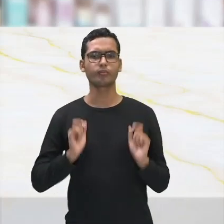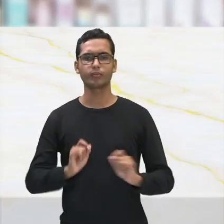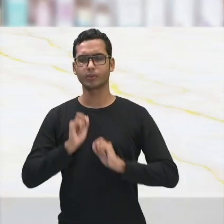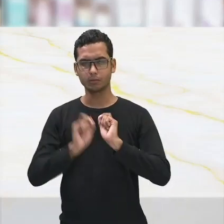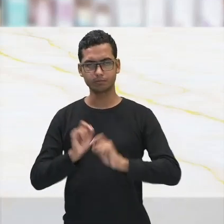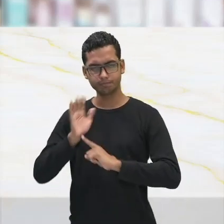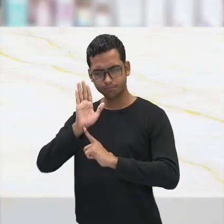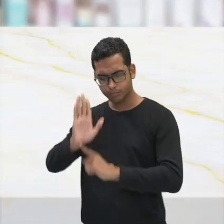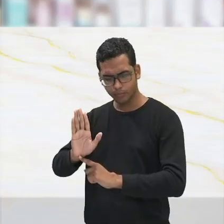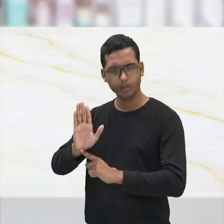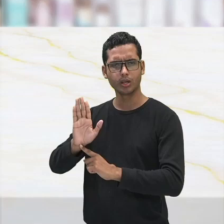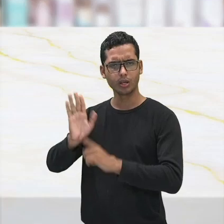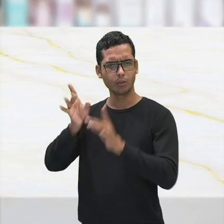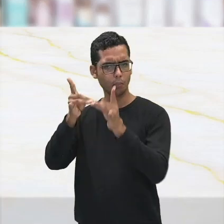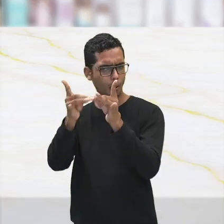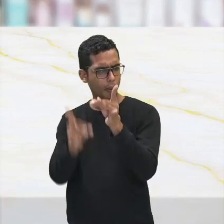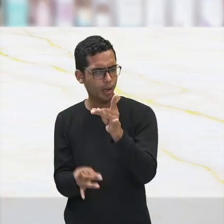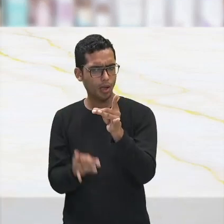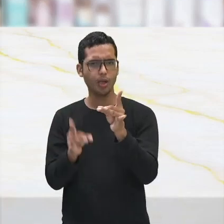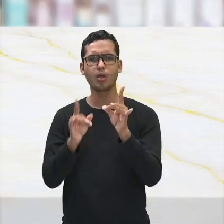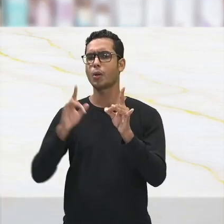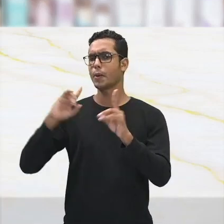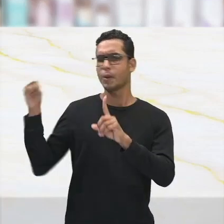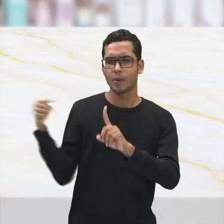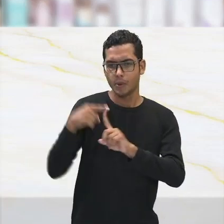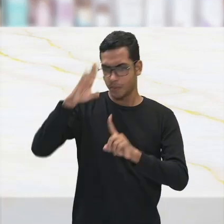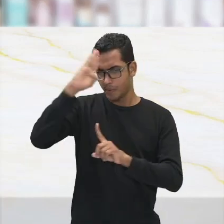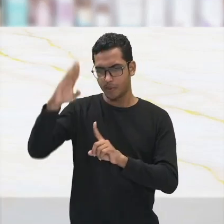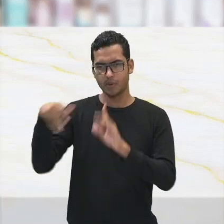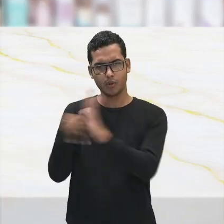vídeo o objetivo do